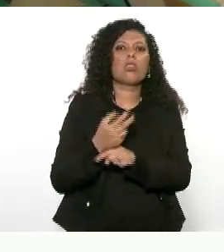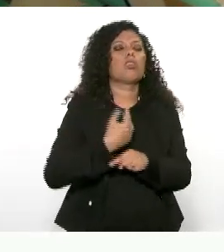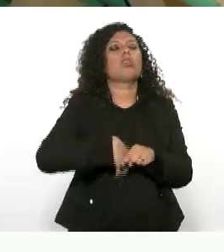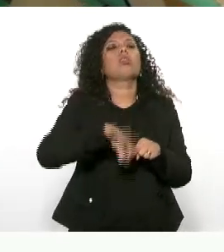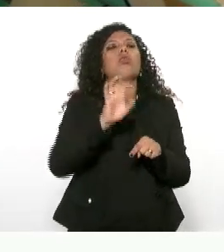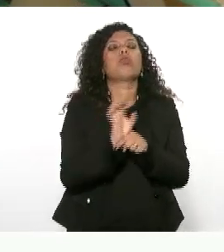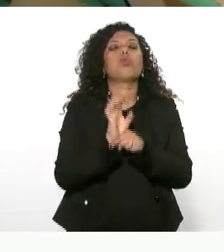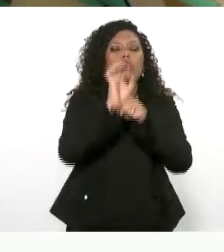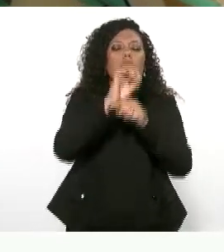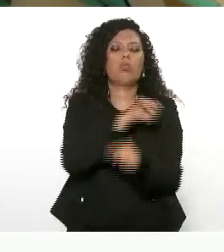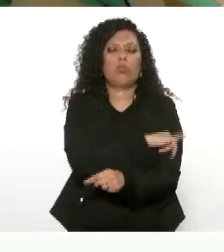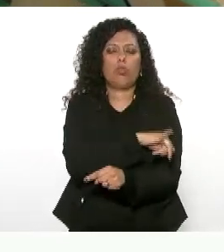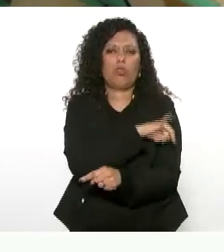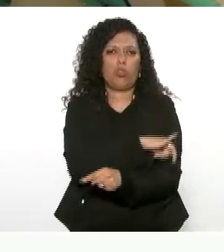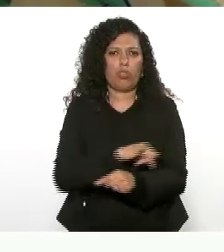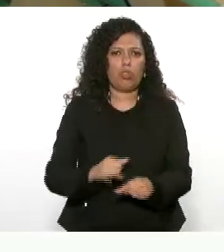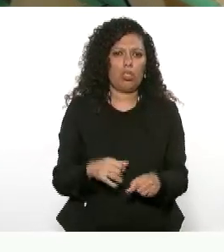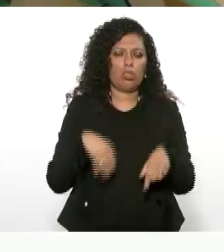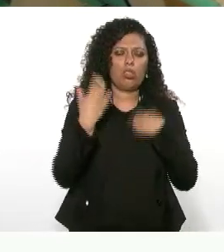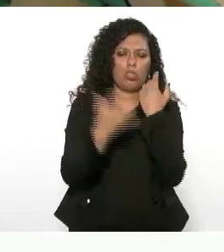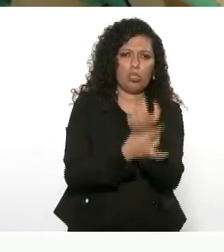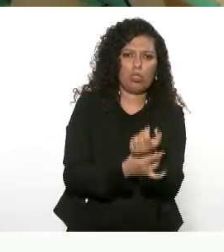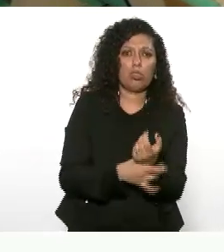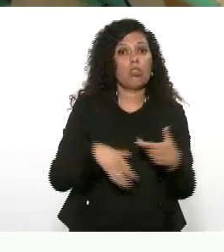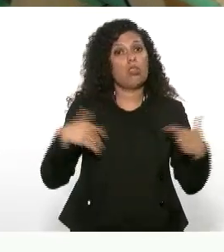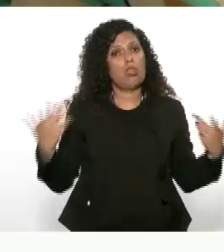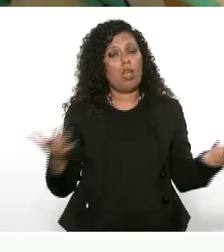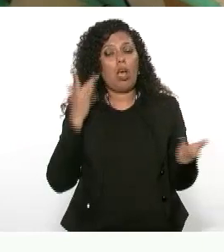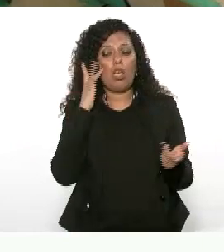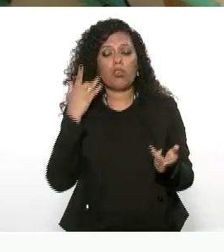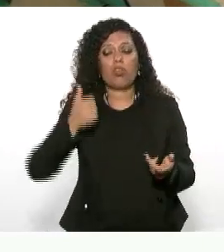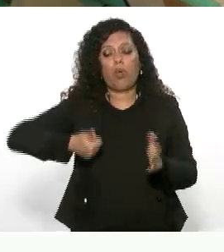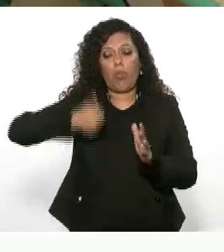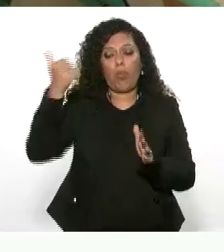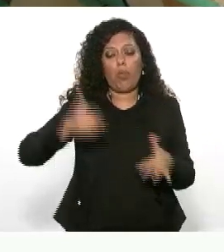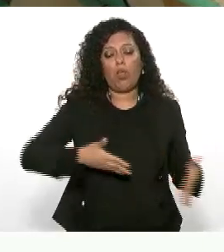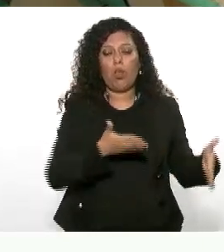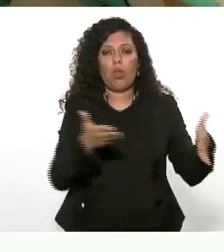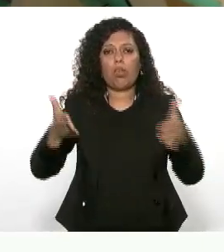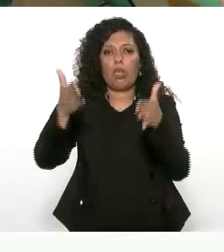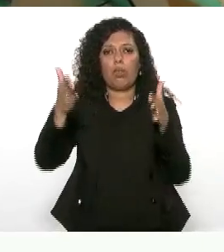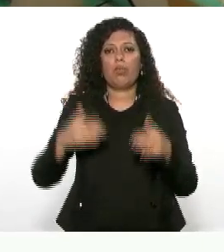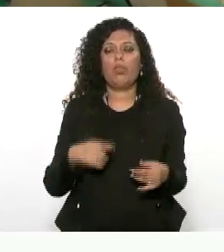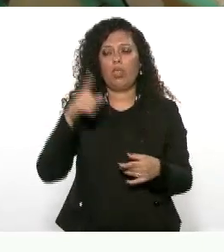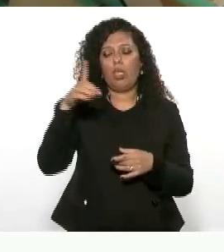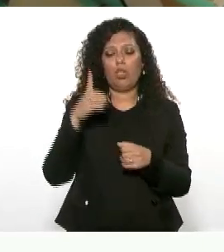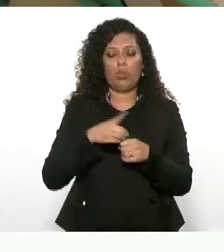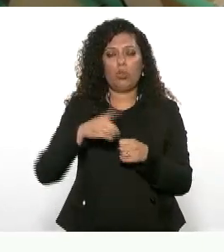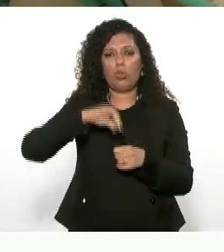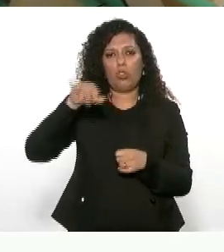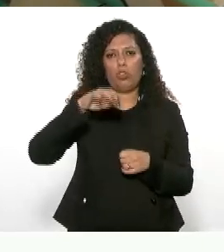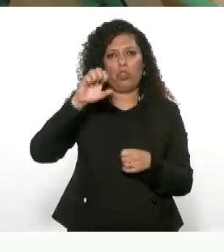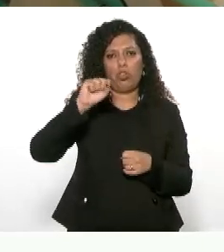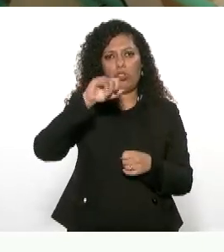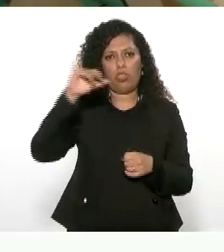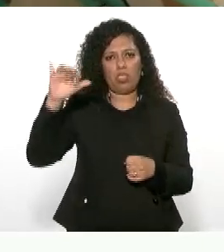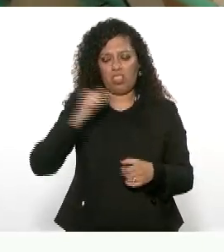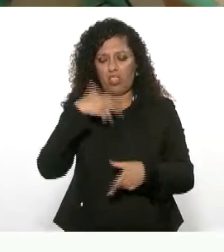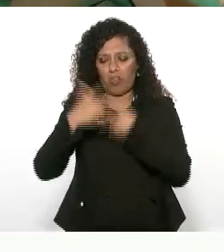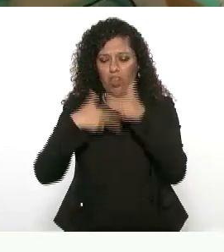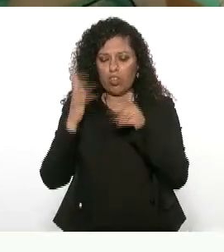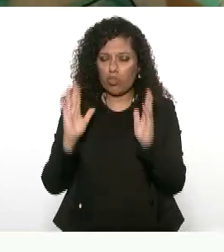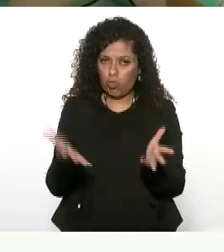de segurança pública. E, portanto, em relação a isso, acho que é o melhor caminho, né, a doutora Jéssica também já comentou, né, tem que ter uma